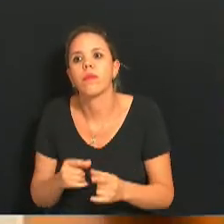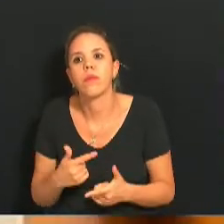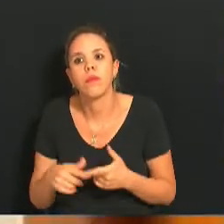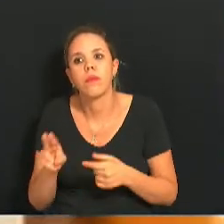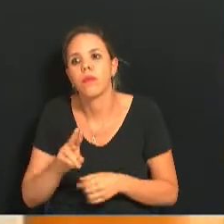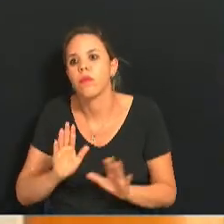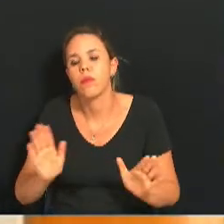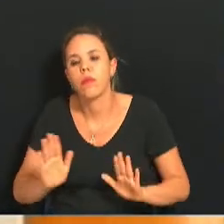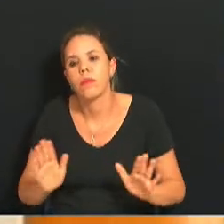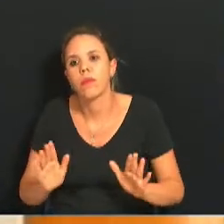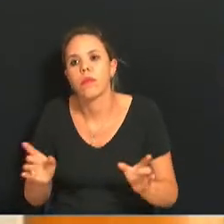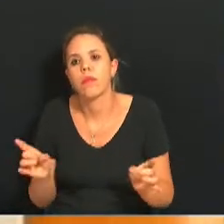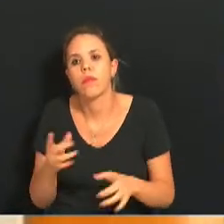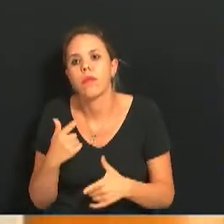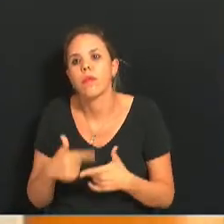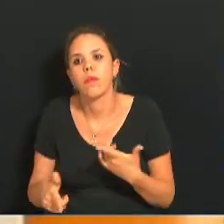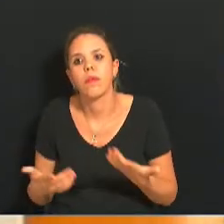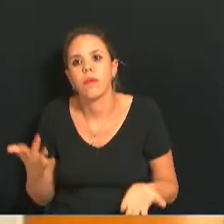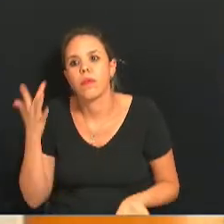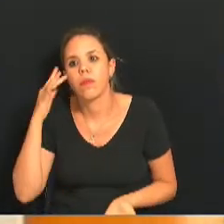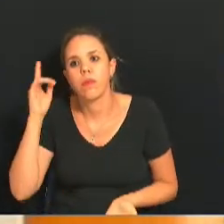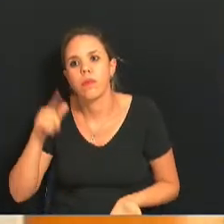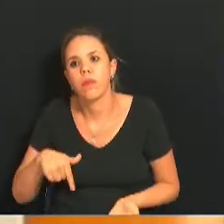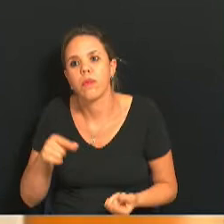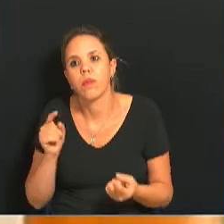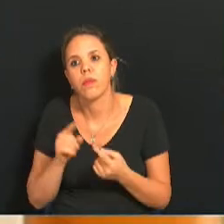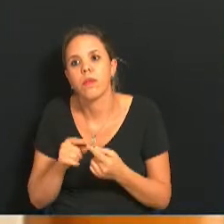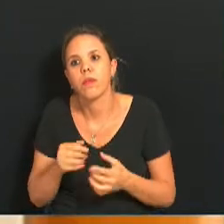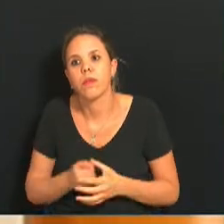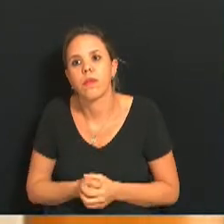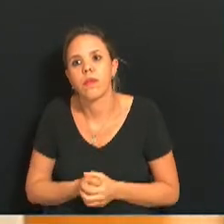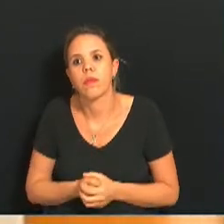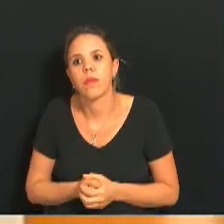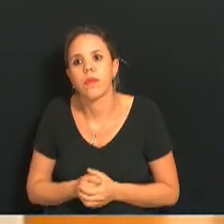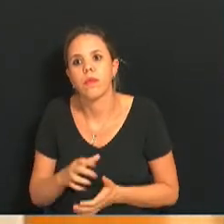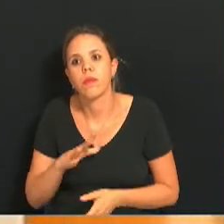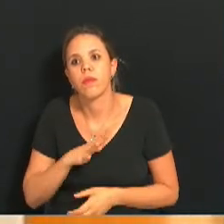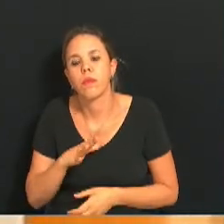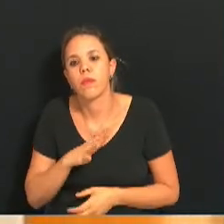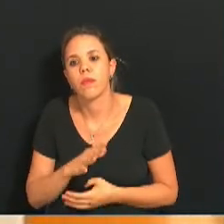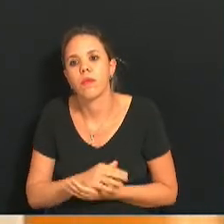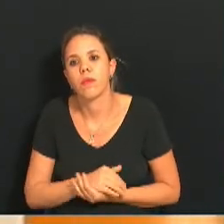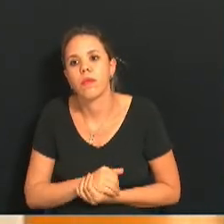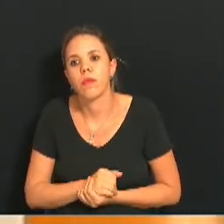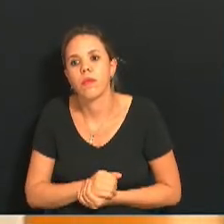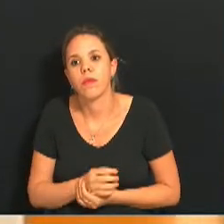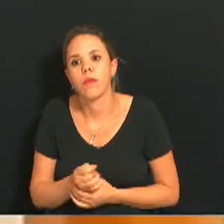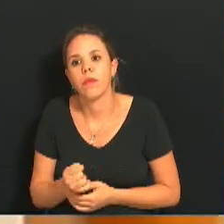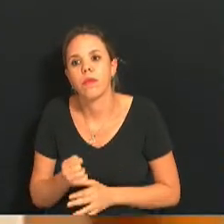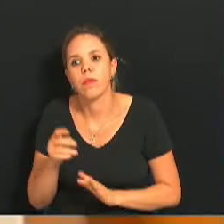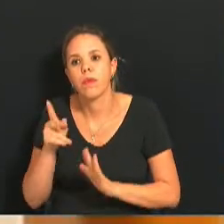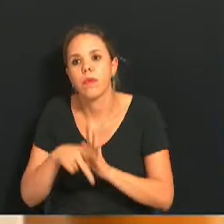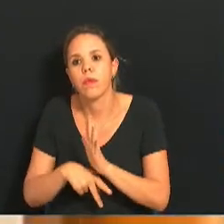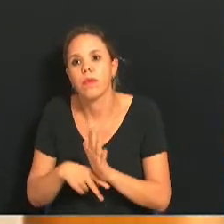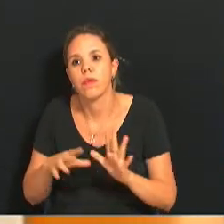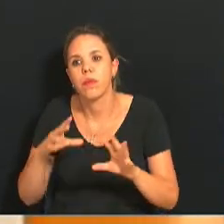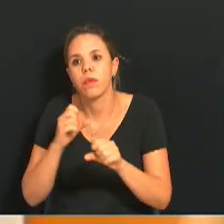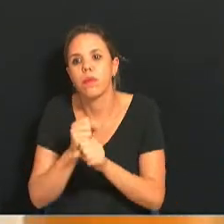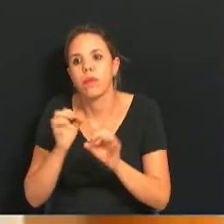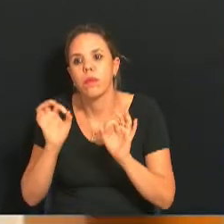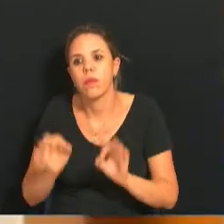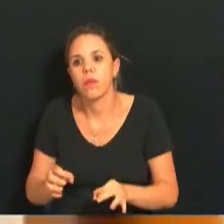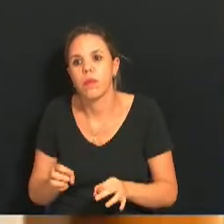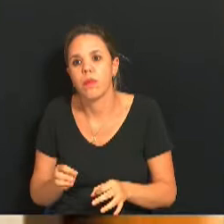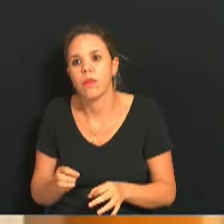uso ele vai acabar Então acho que esse é o objetivo da cidade e acho que esse projeto tem tudo para dar certo